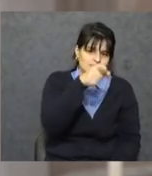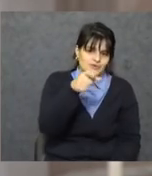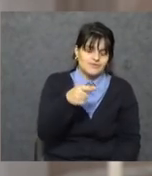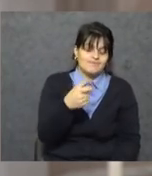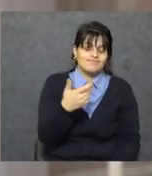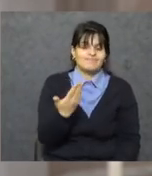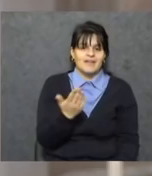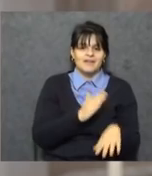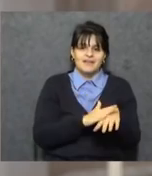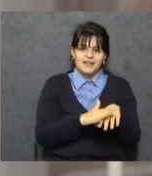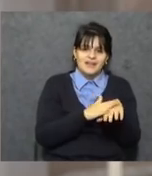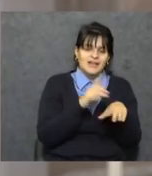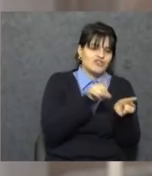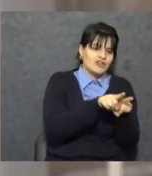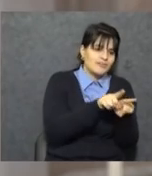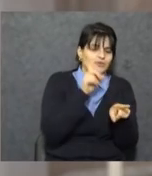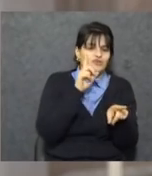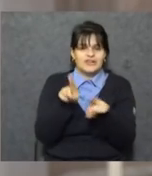com Santa Jacinta.